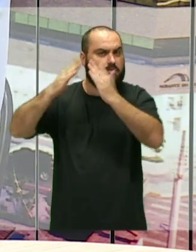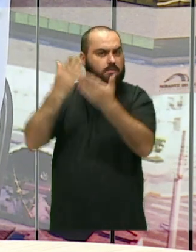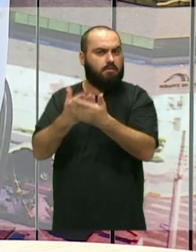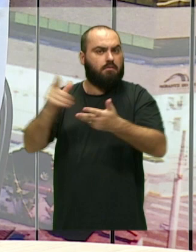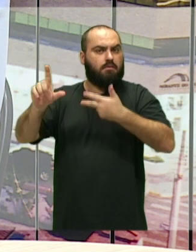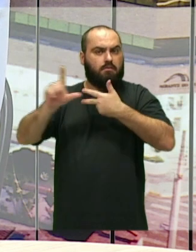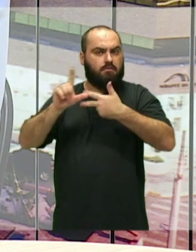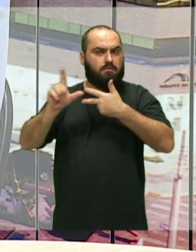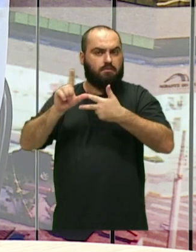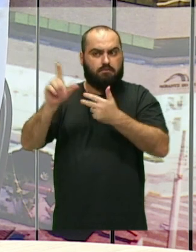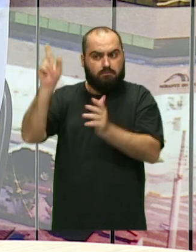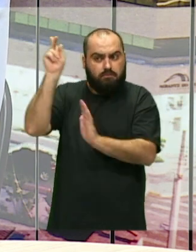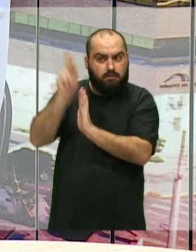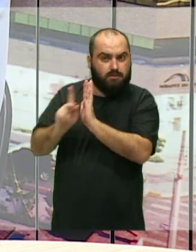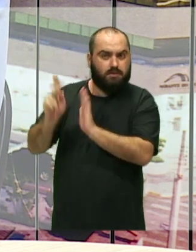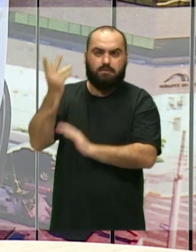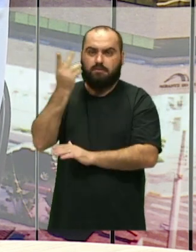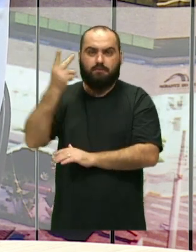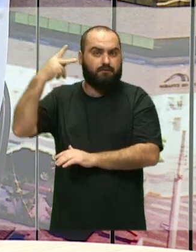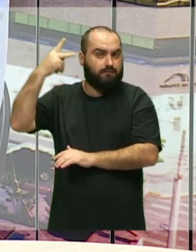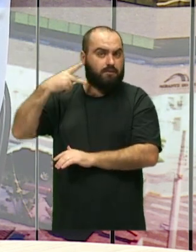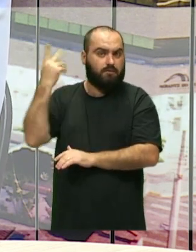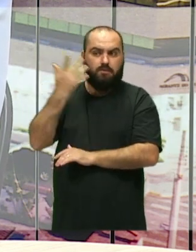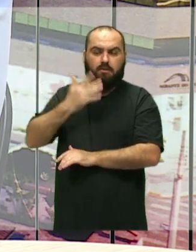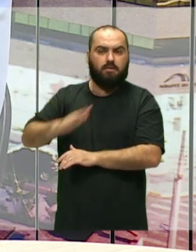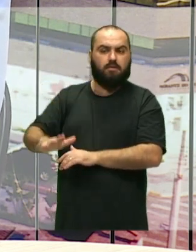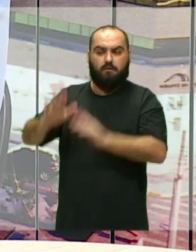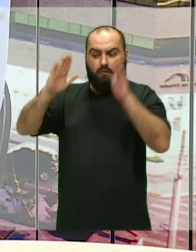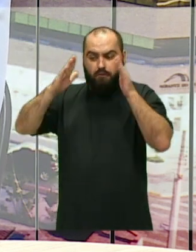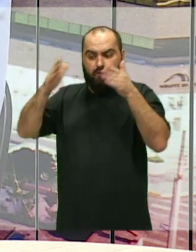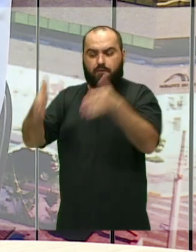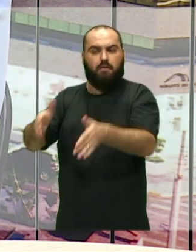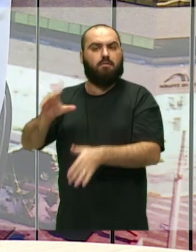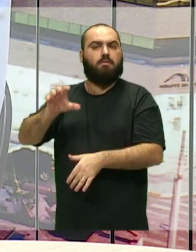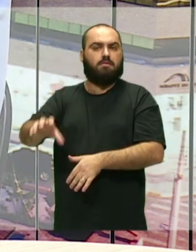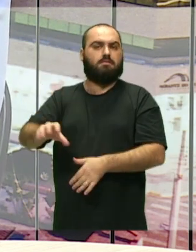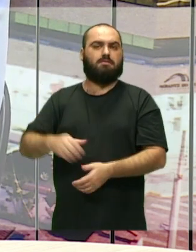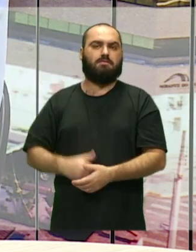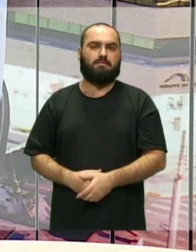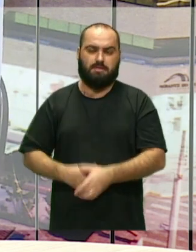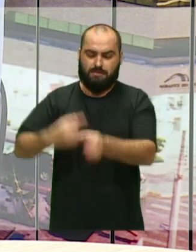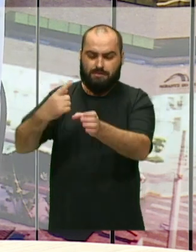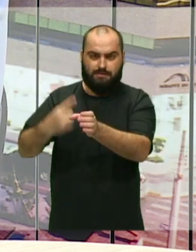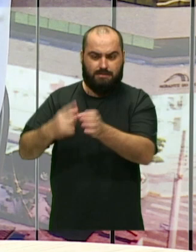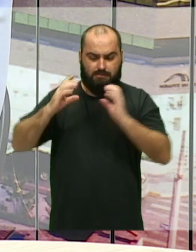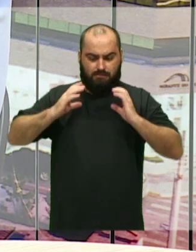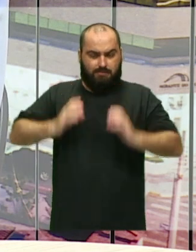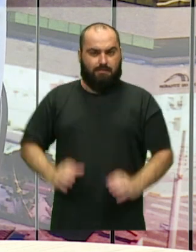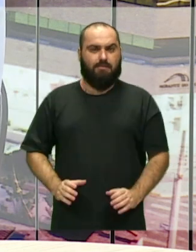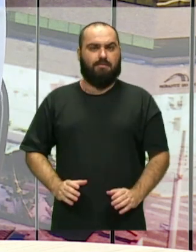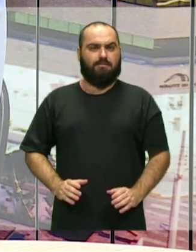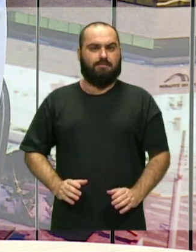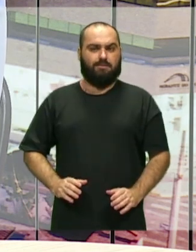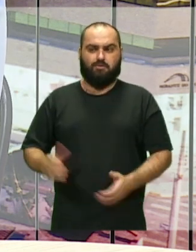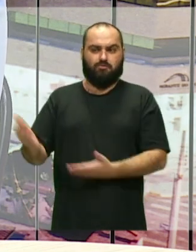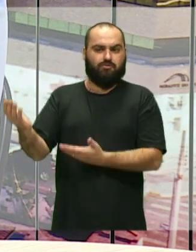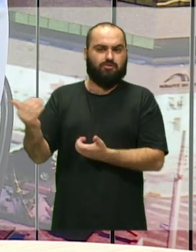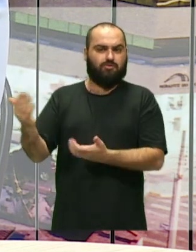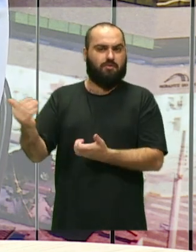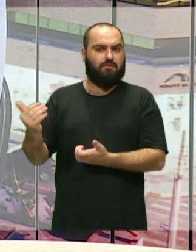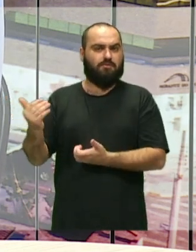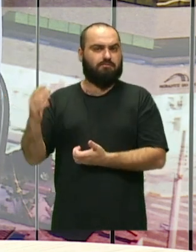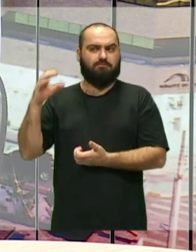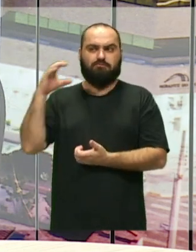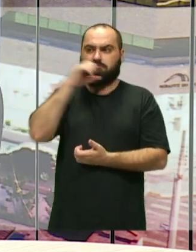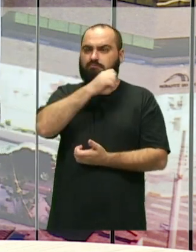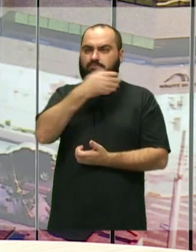legislativo com o projeto Câmara Mirim tem Exatamente esse foco fomentar a cidadania nos adolescentes pré-adolescentes jovens